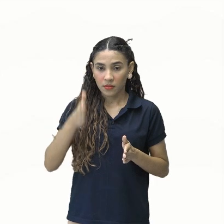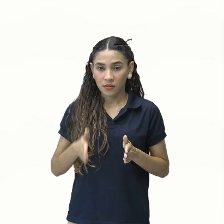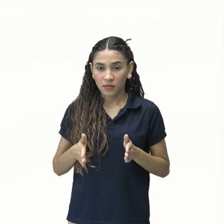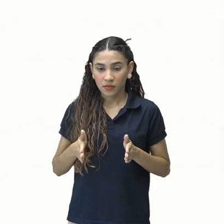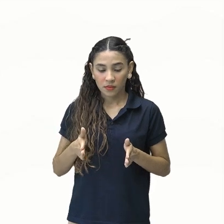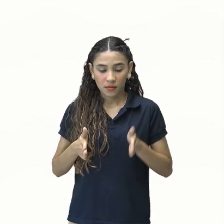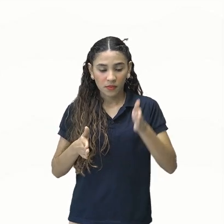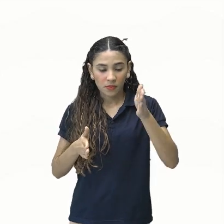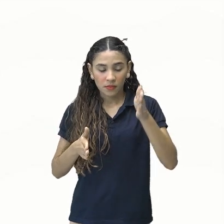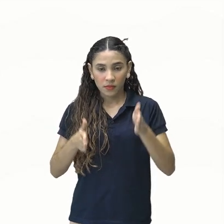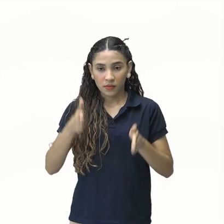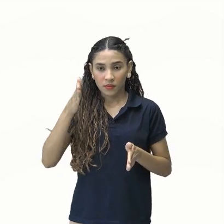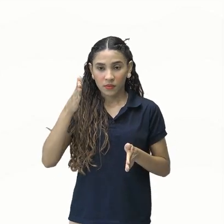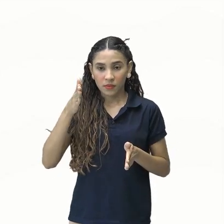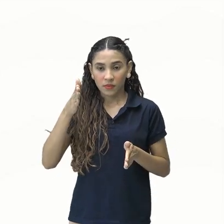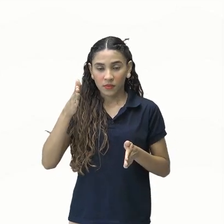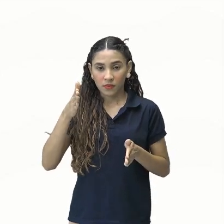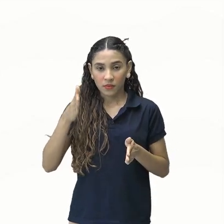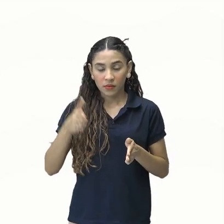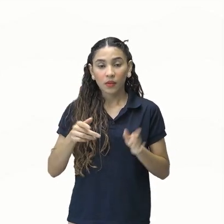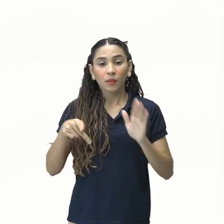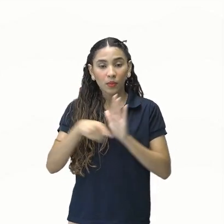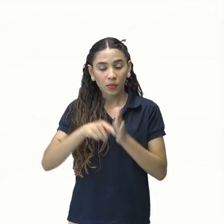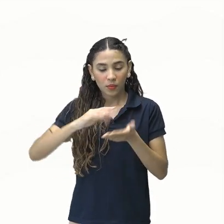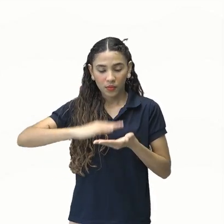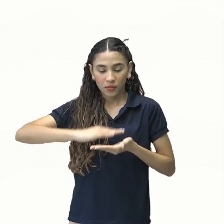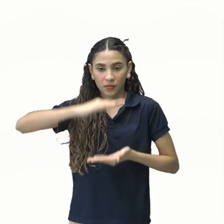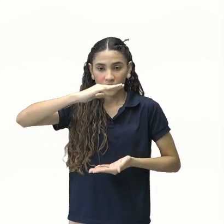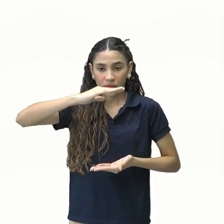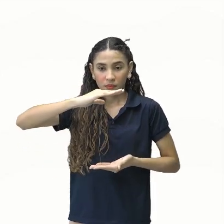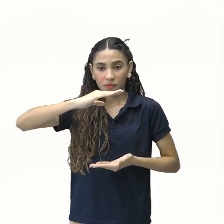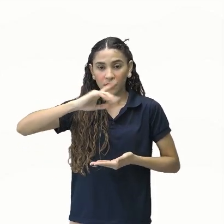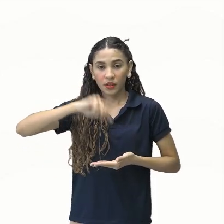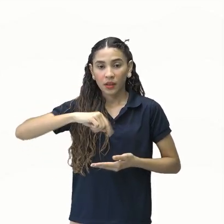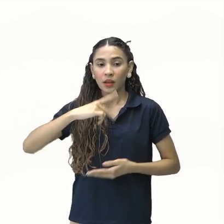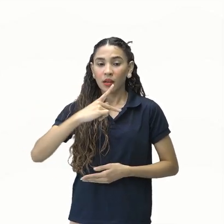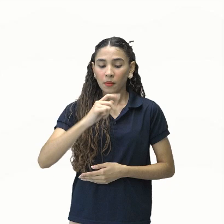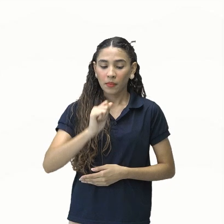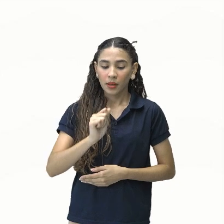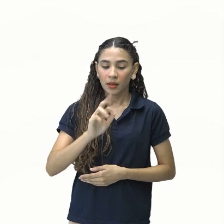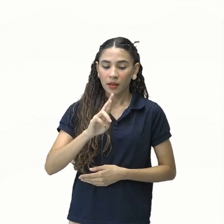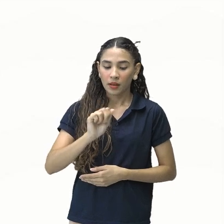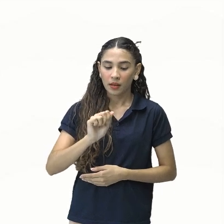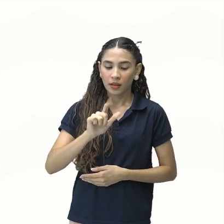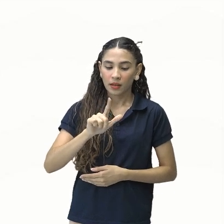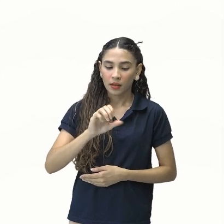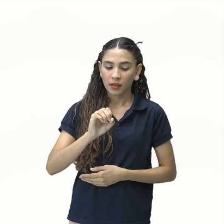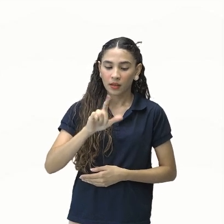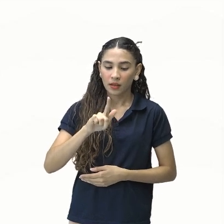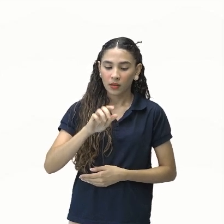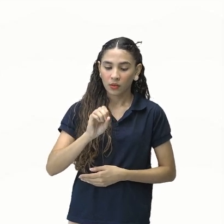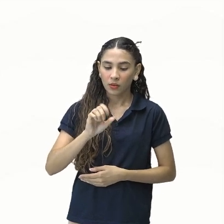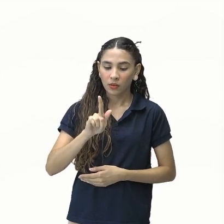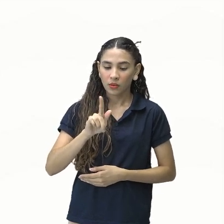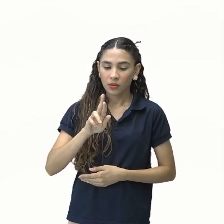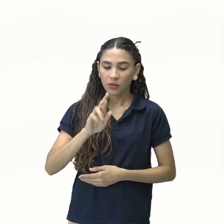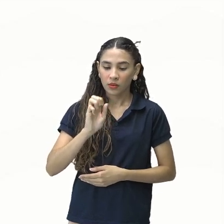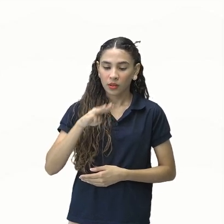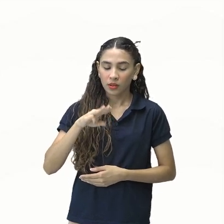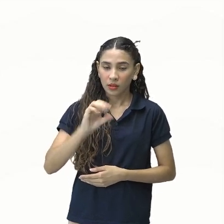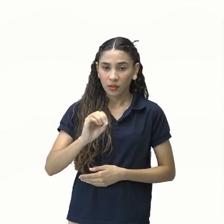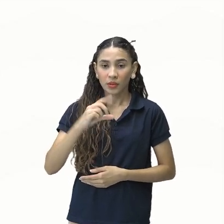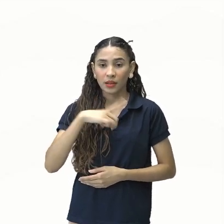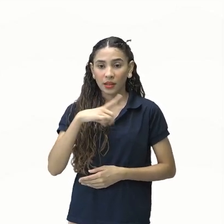lados do nosso prisma, tá? São paralelogramos, ou seja, eles